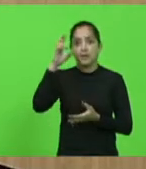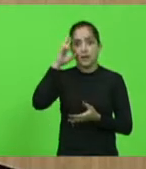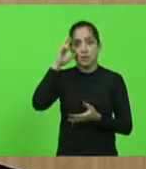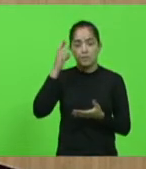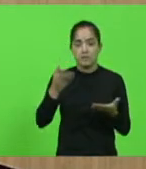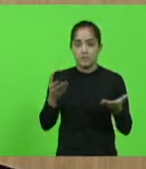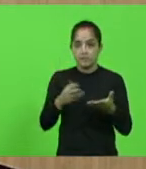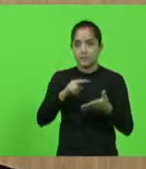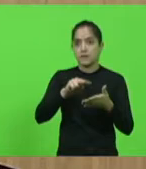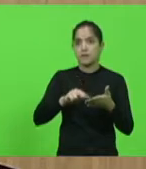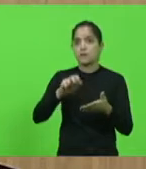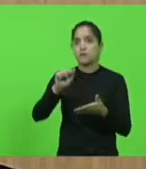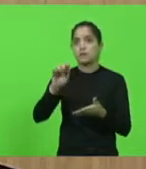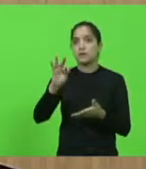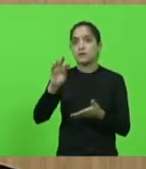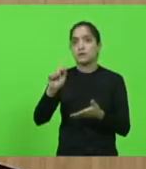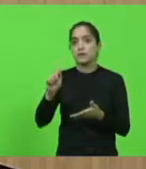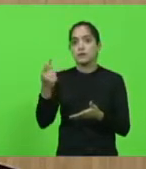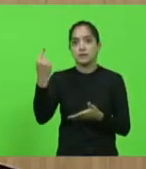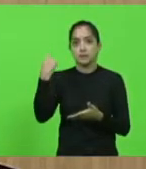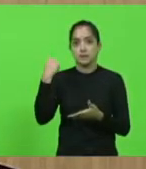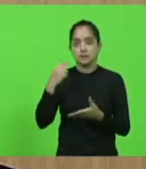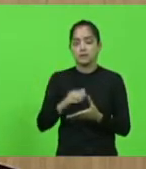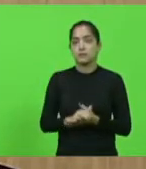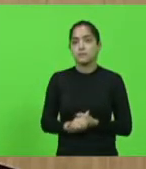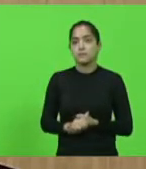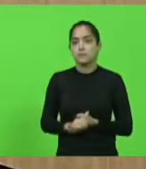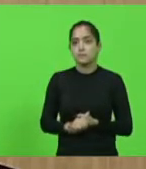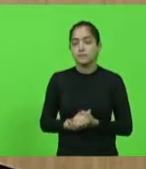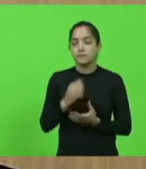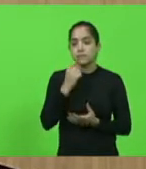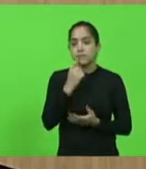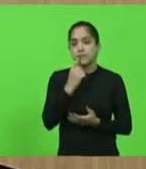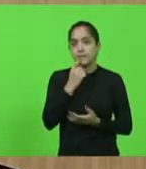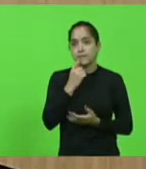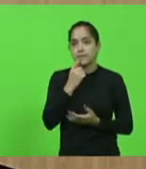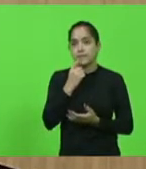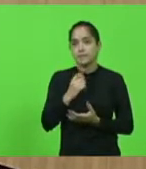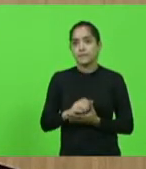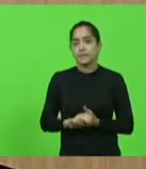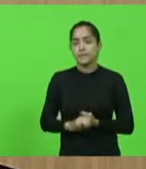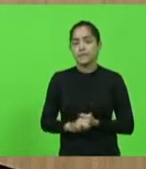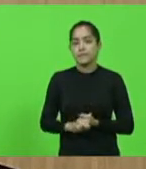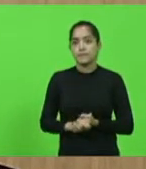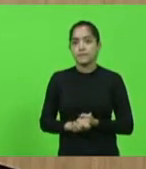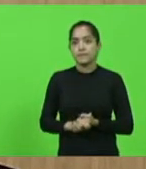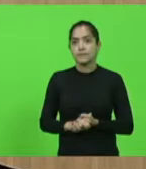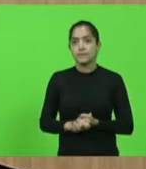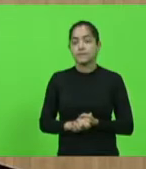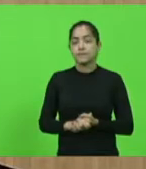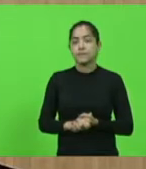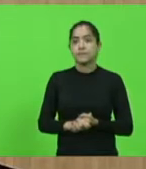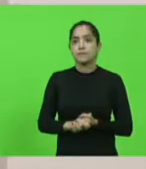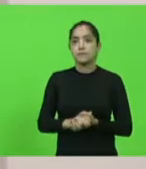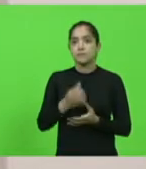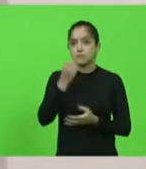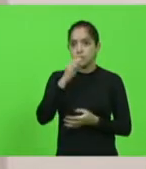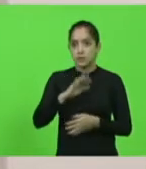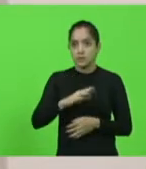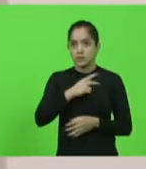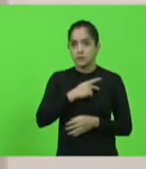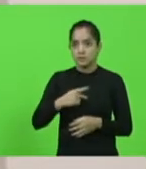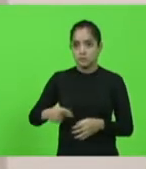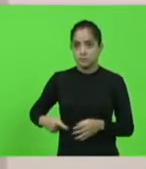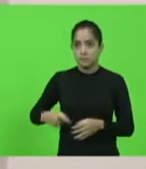para que proceda à leitura da ata da última reunião. Por favor, deputado. Boa tarde, senhor presidente,